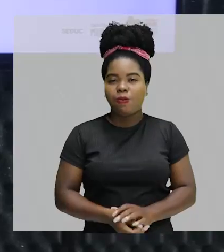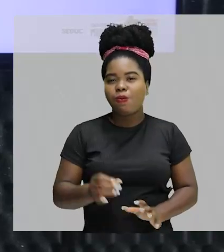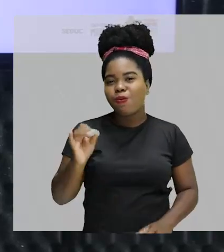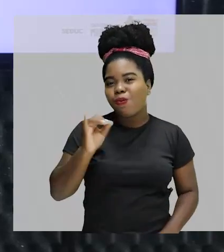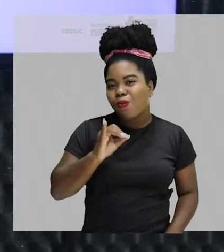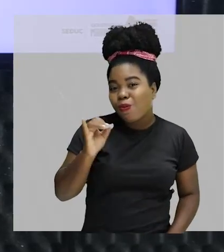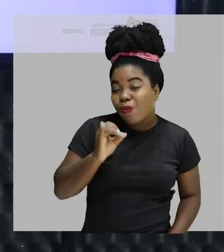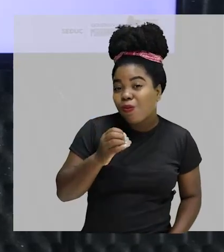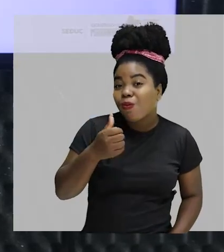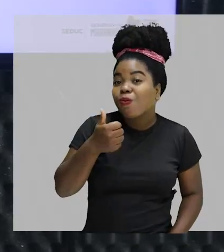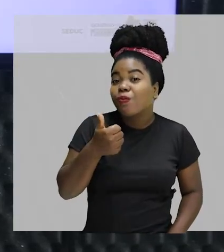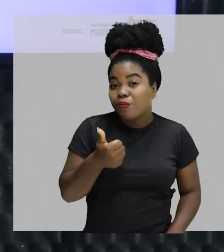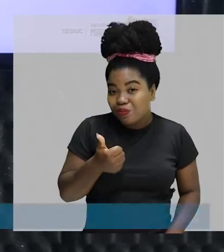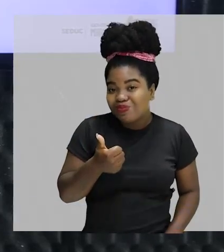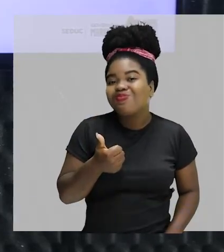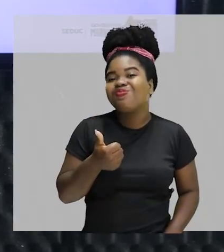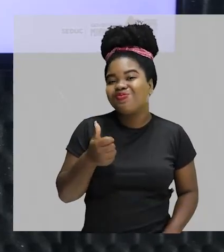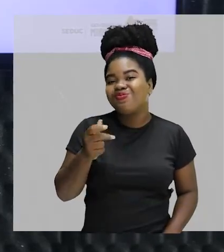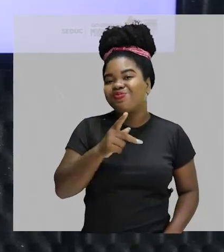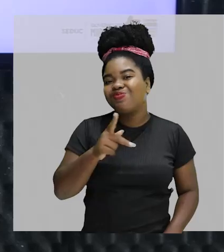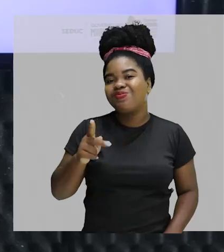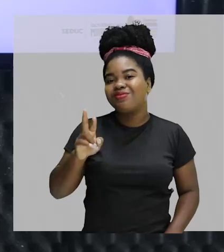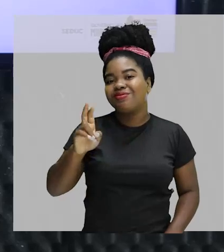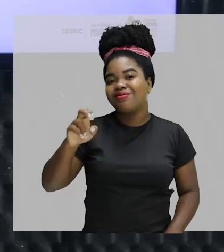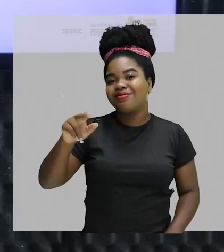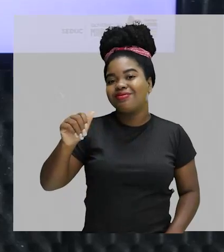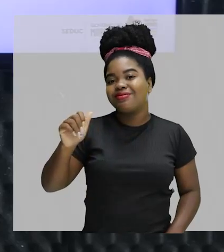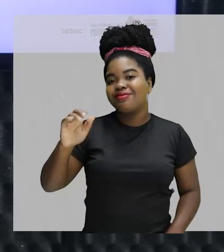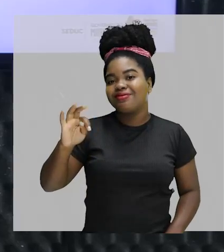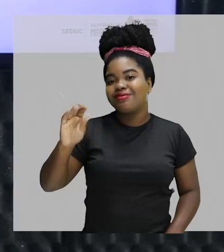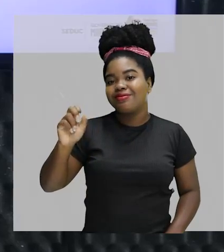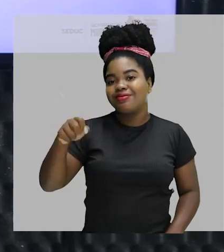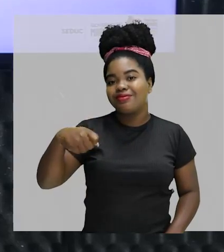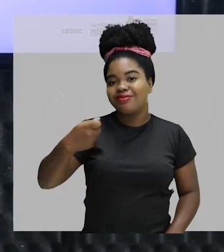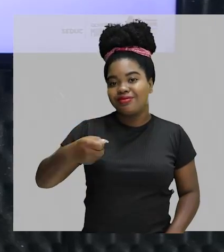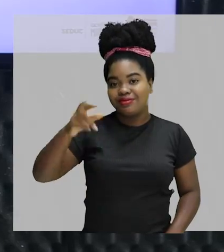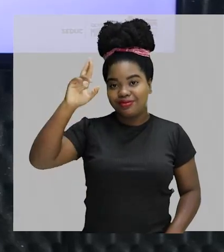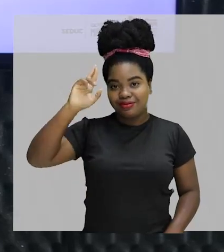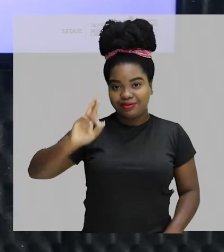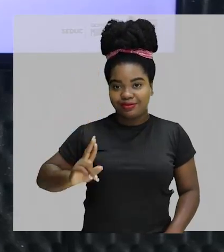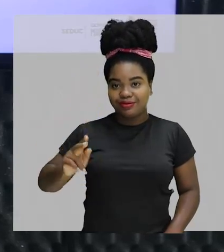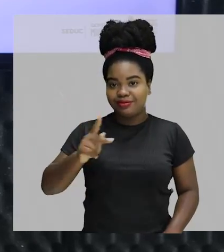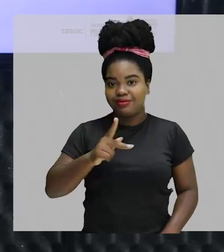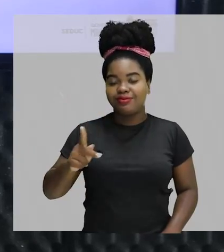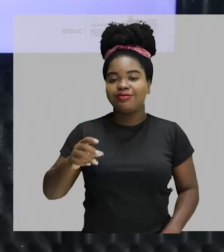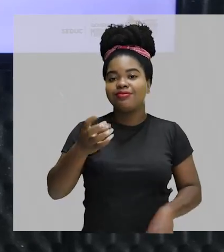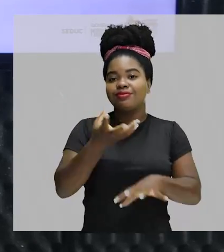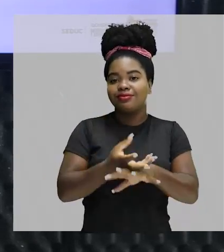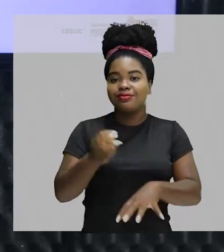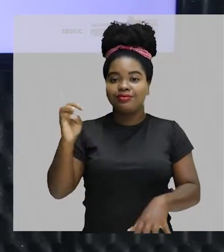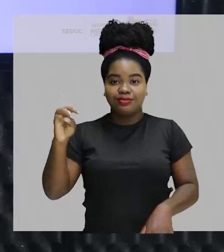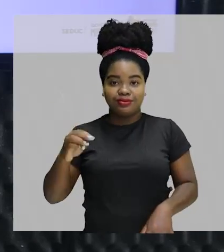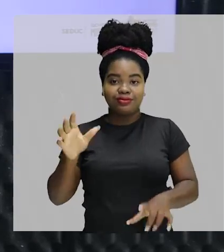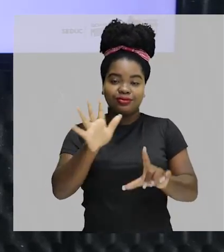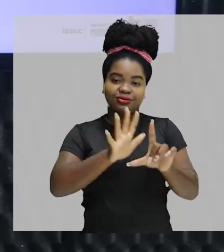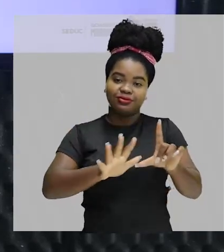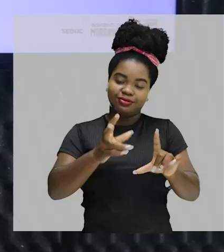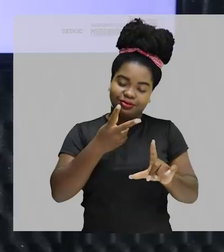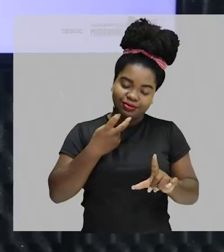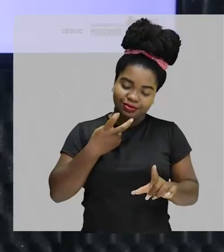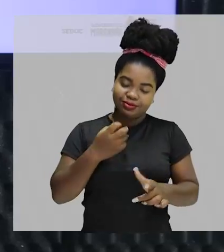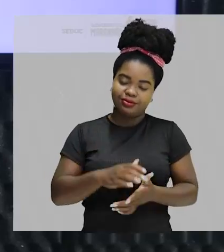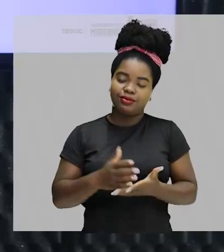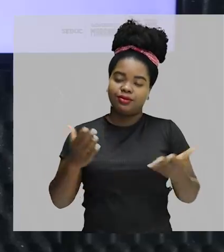E aí, meus amores, tudo bem com vocês? Eu sou a professora Renata Fex, sou a professora de matemática da plataforma Gonçalves Dias e,